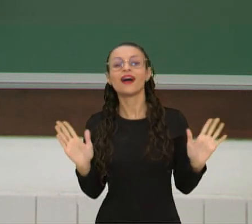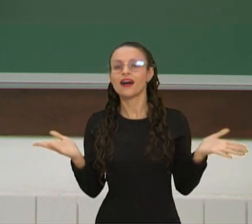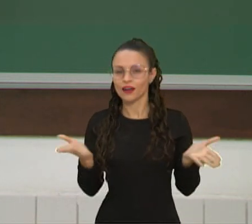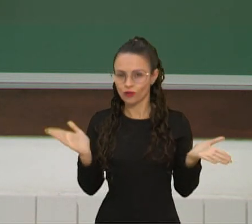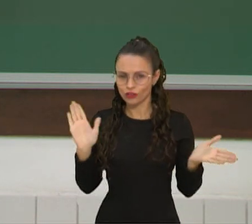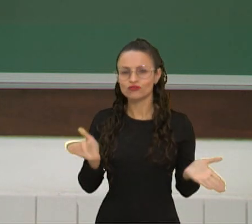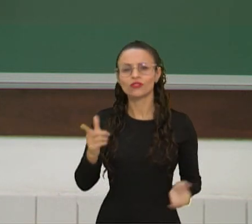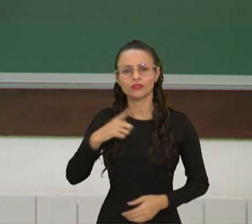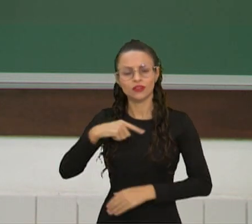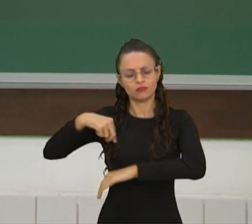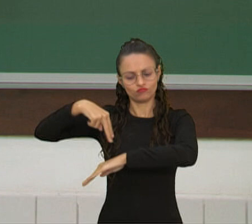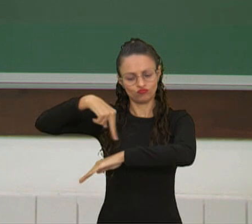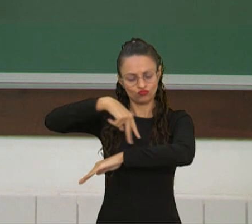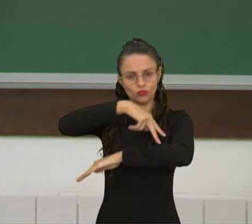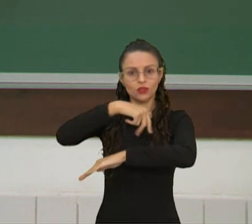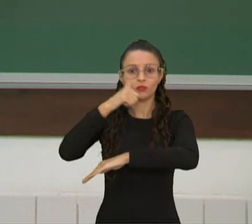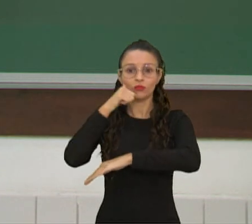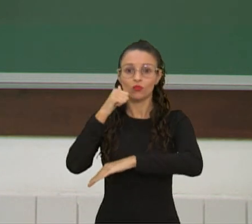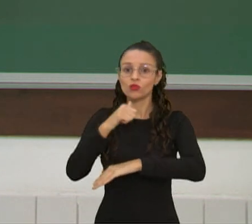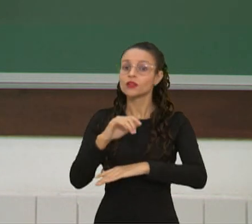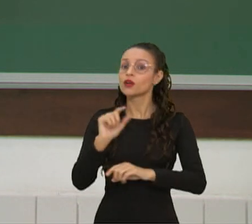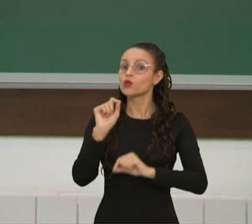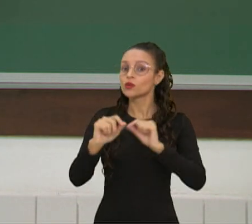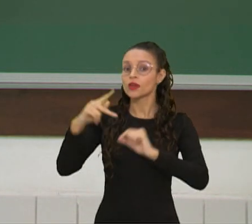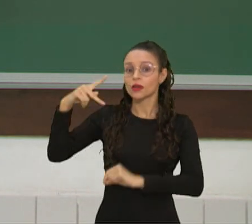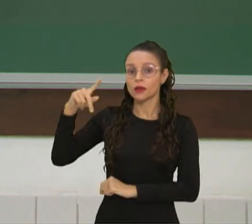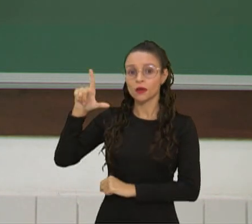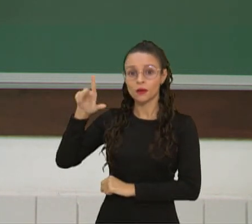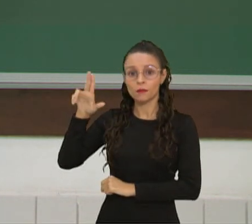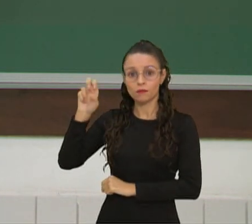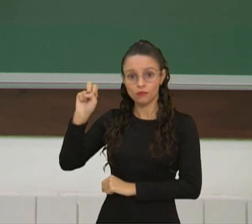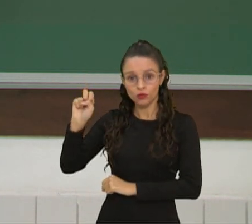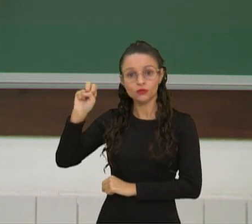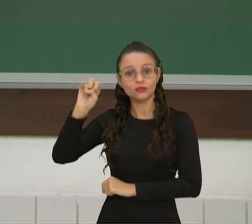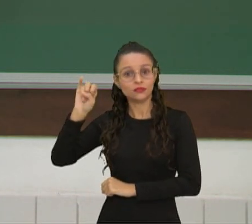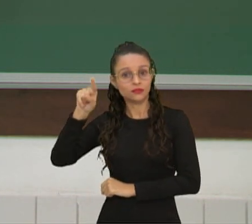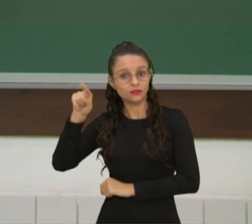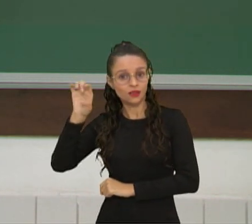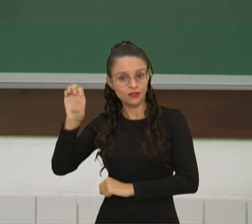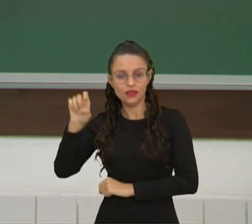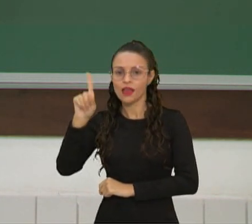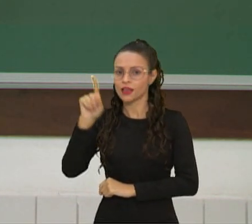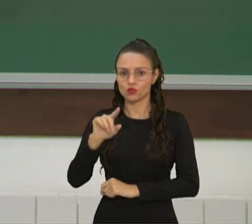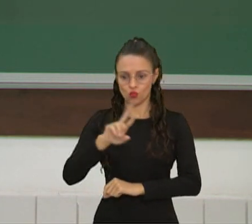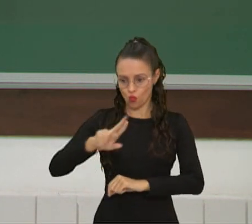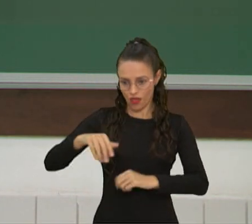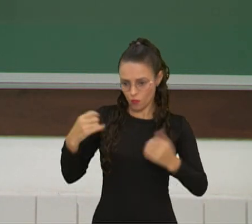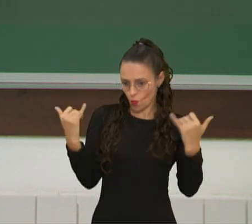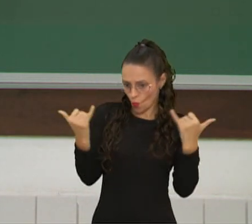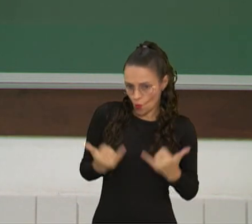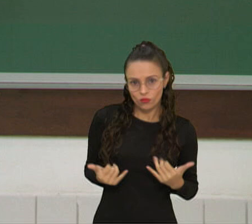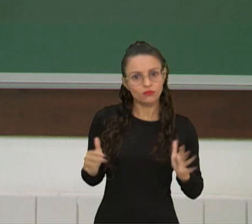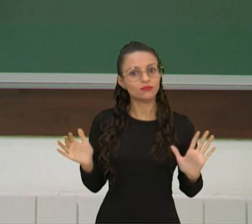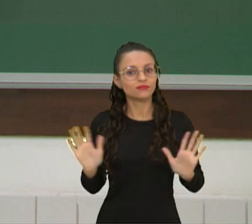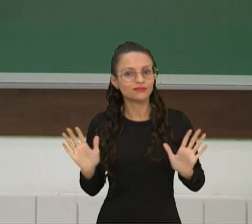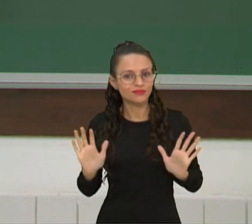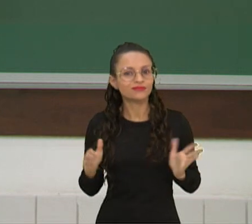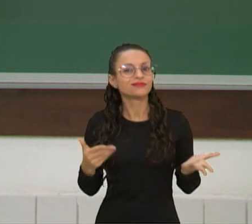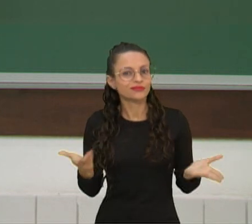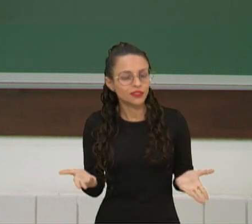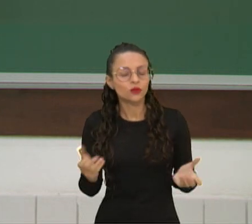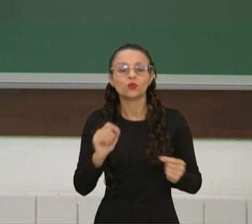e inclusive modelos plus size na modelos que já não são mais aquele padrão super magro então